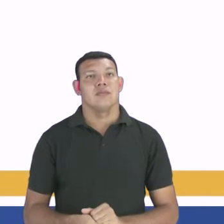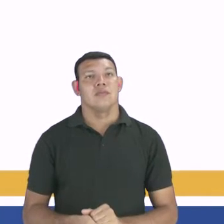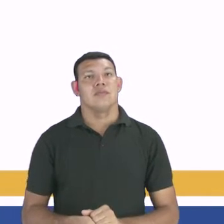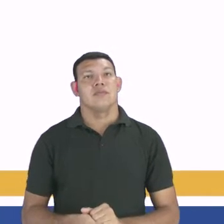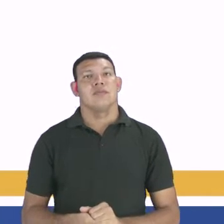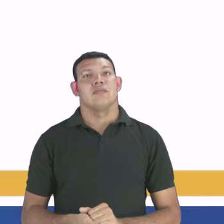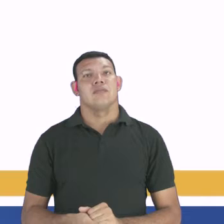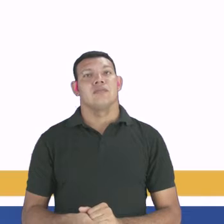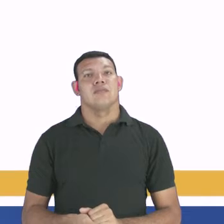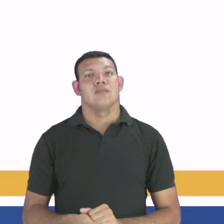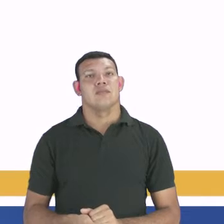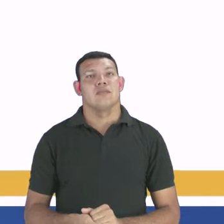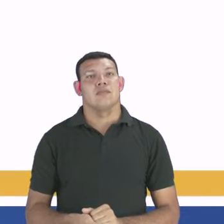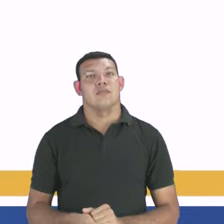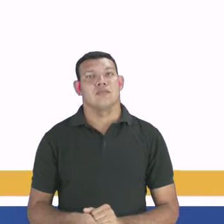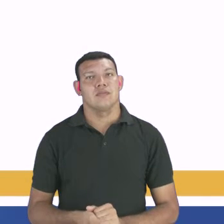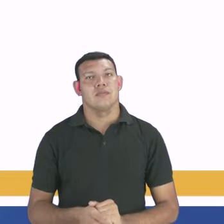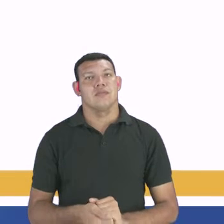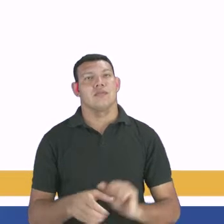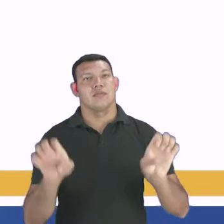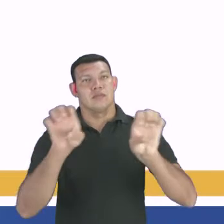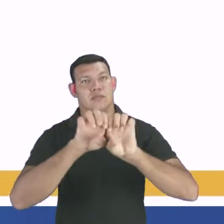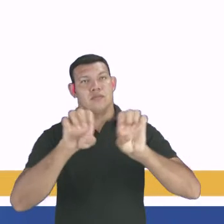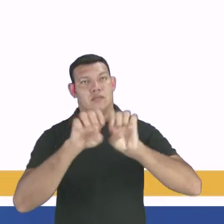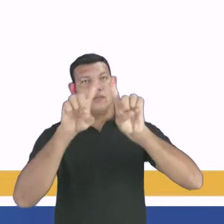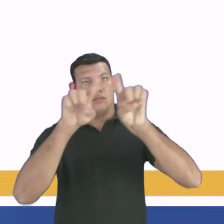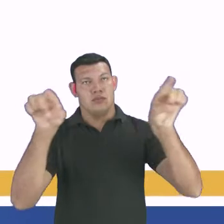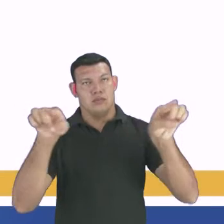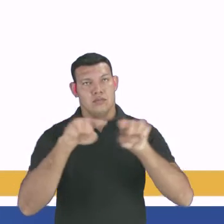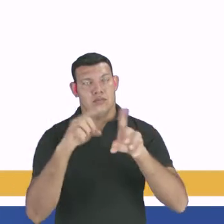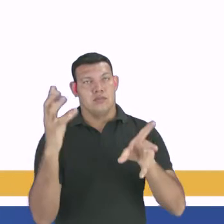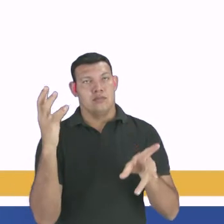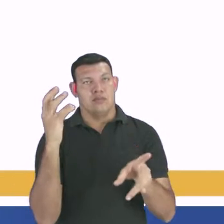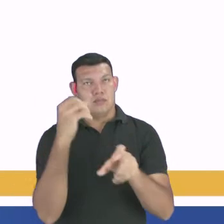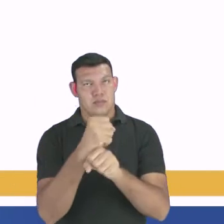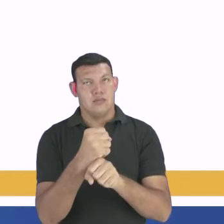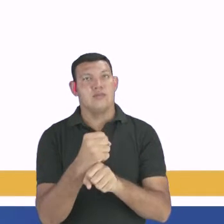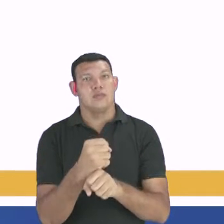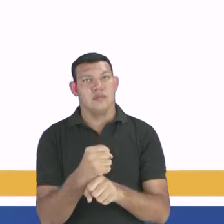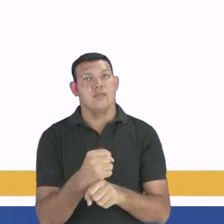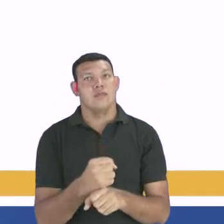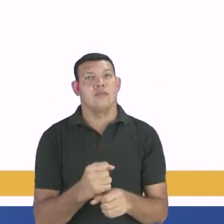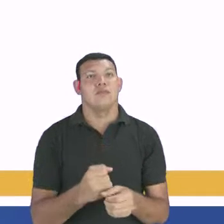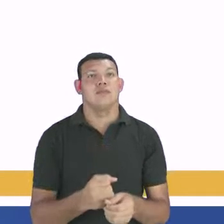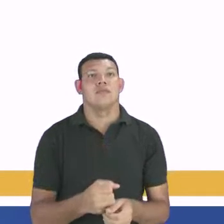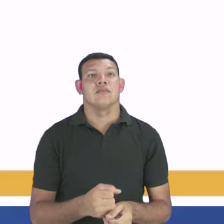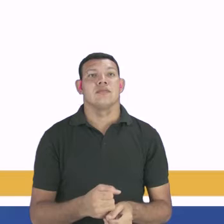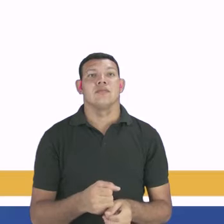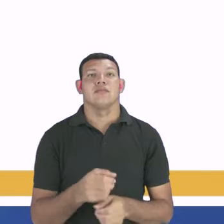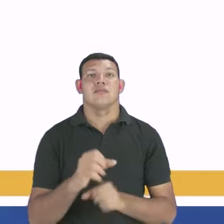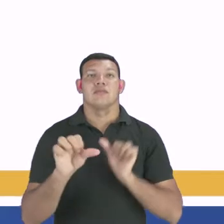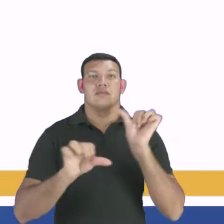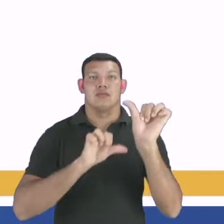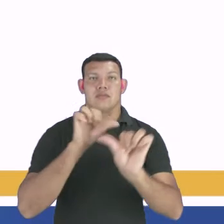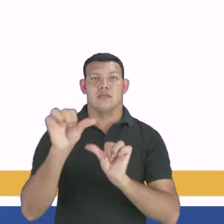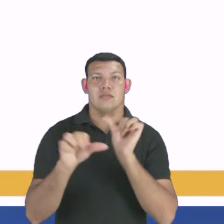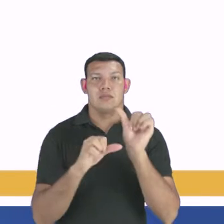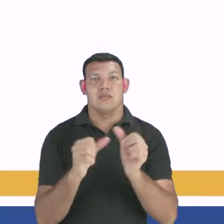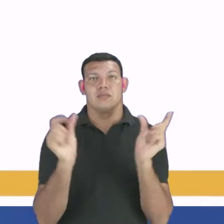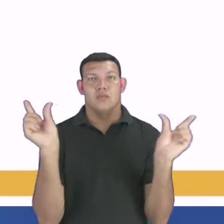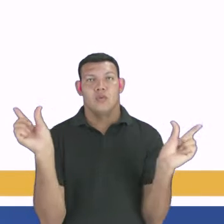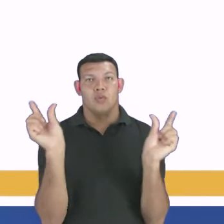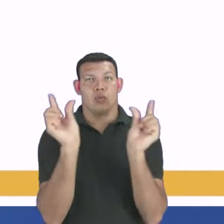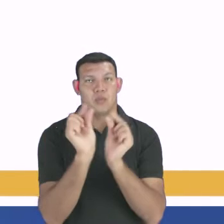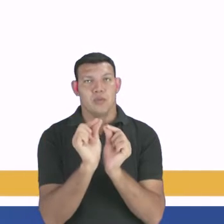trigonométricas quando convenientemente tratadas e transformadas podemos reduzir a